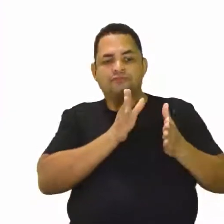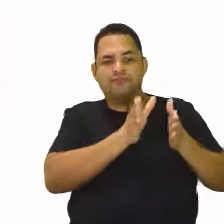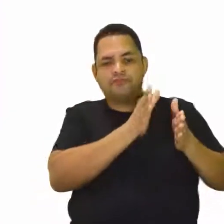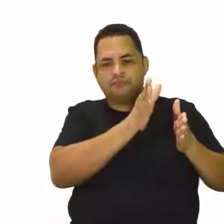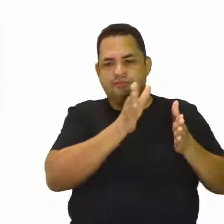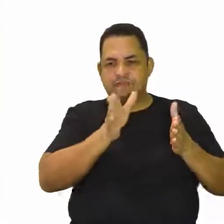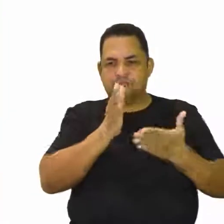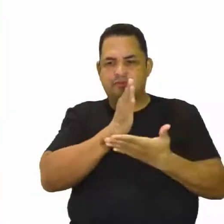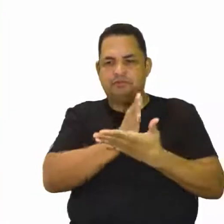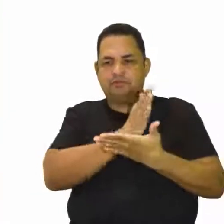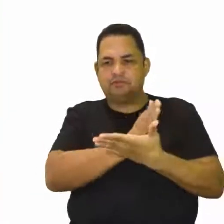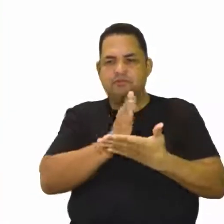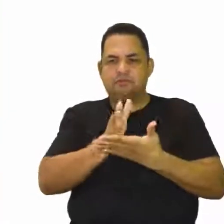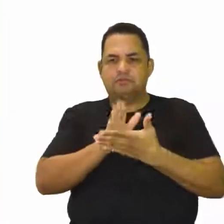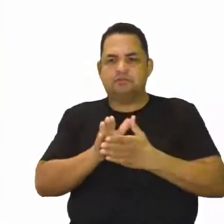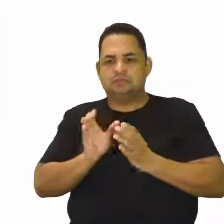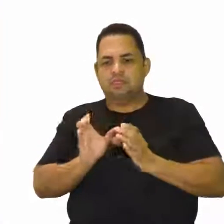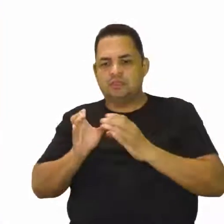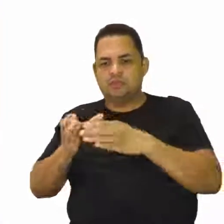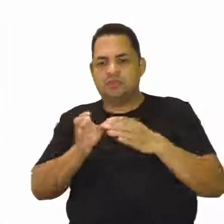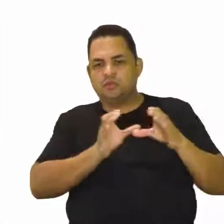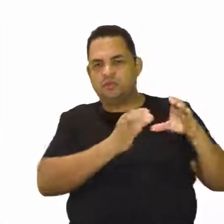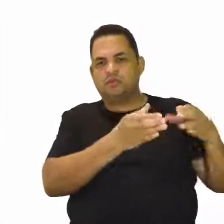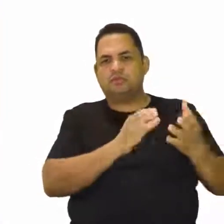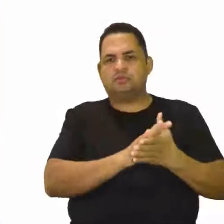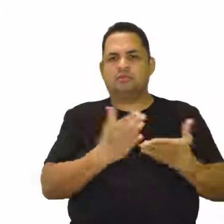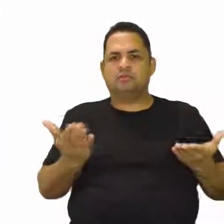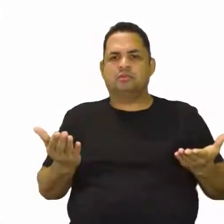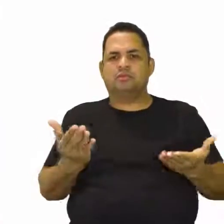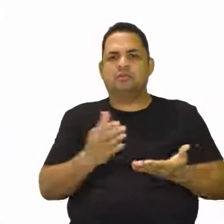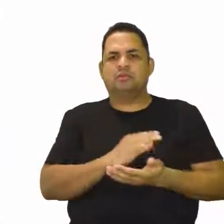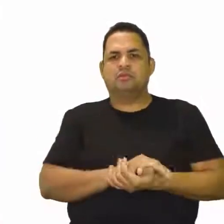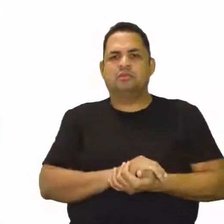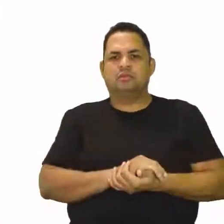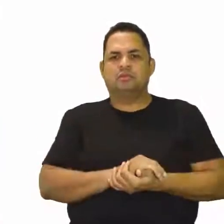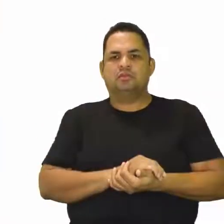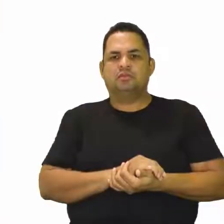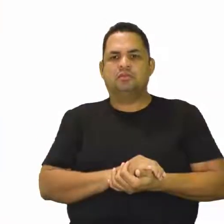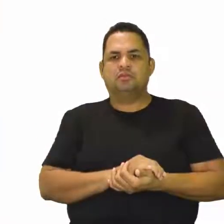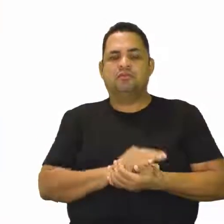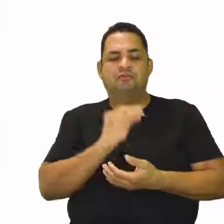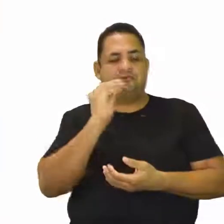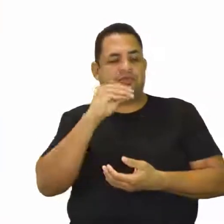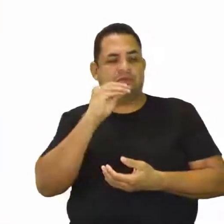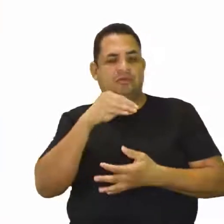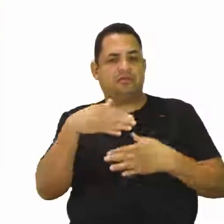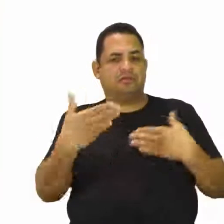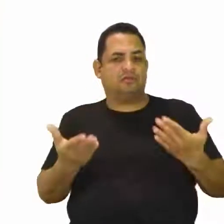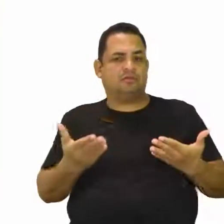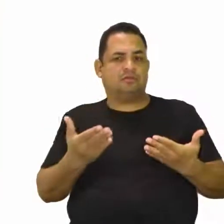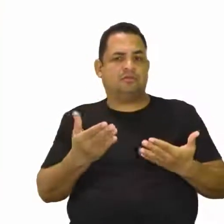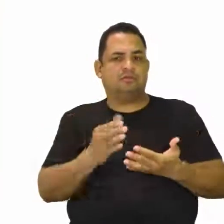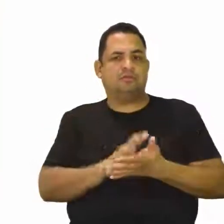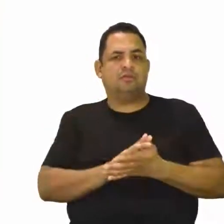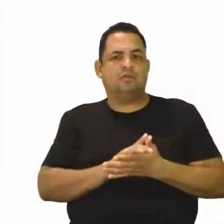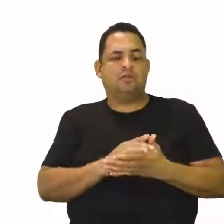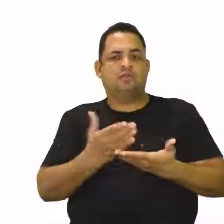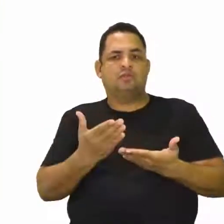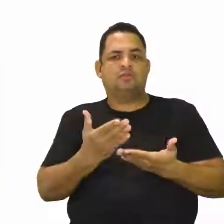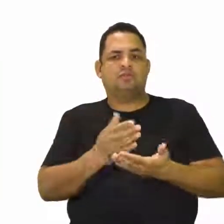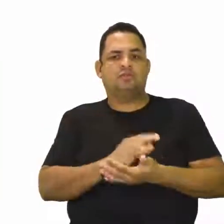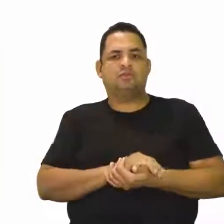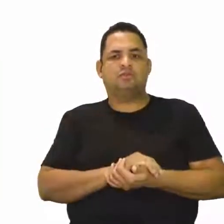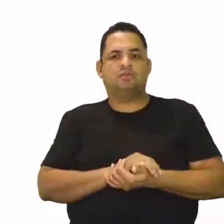frente, para o outro alvo uma outra frente. Pensar que não, senhores, ficou fraco. E uma loucura foi quando mandou para a